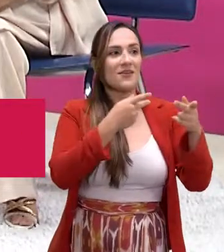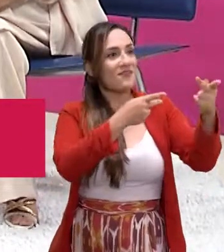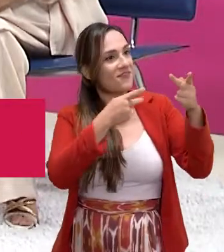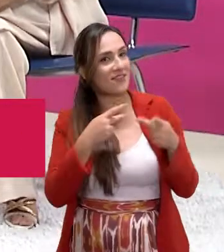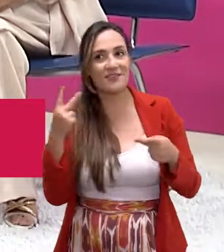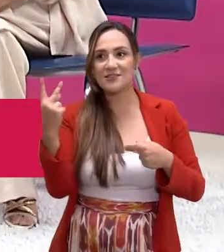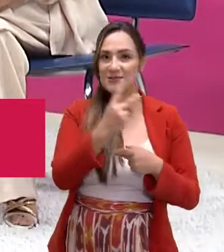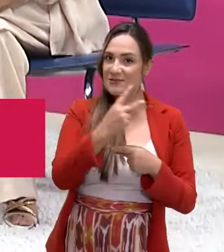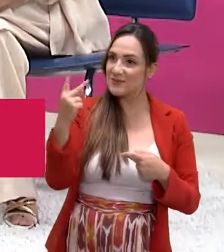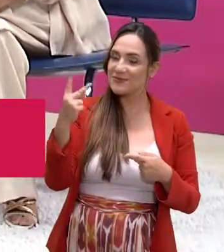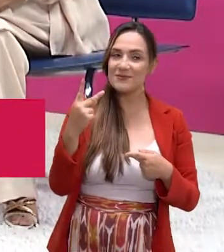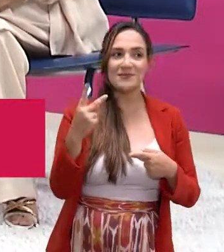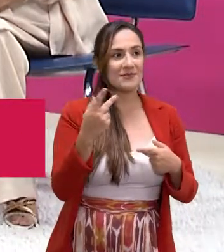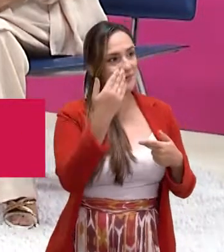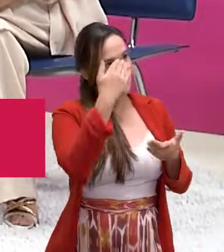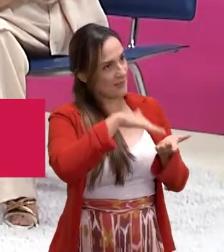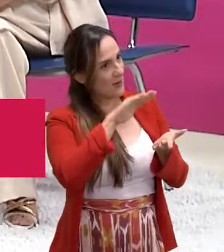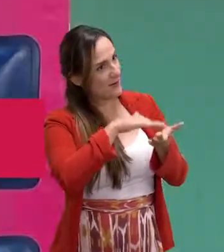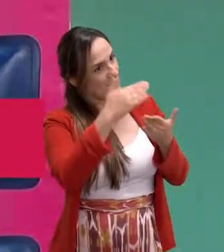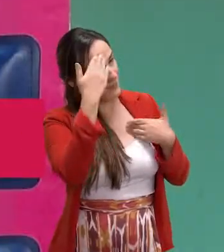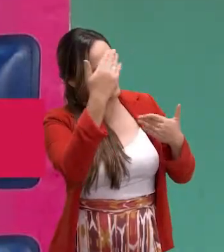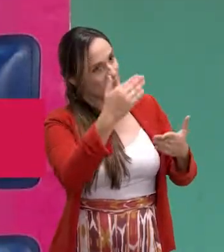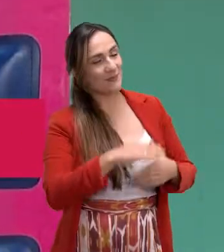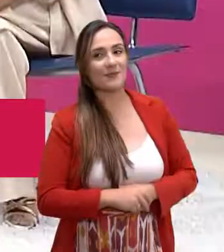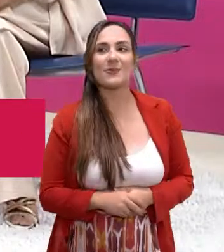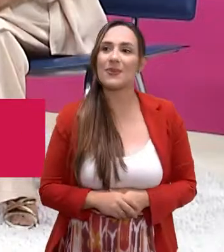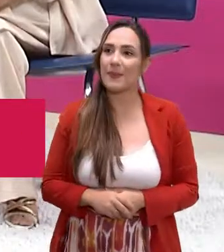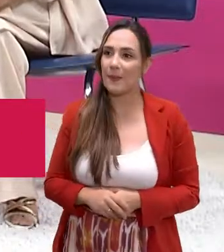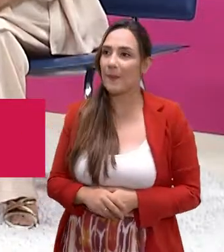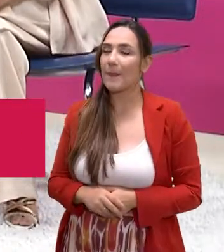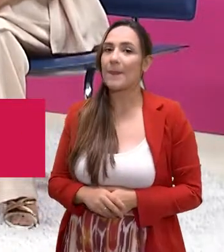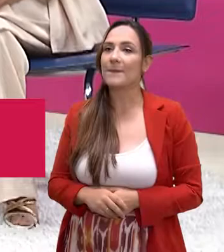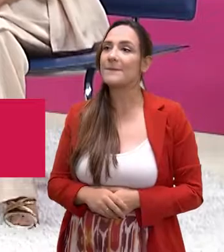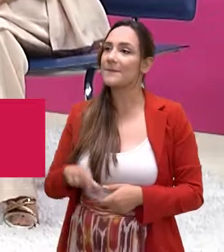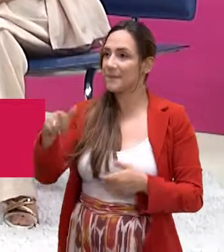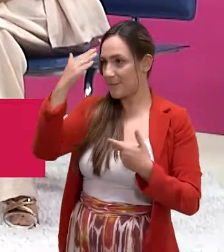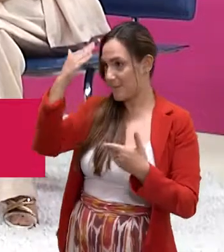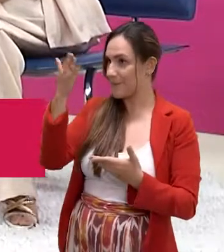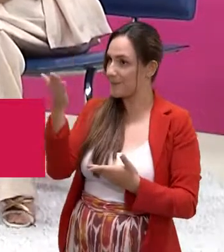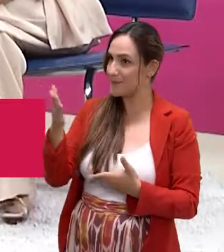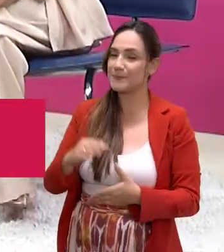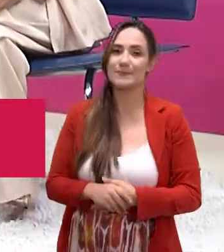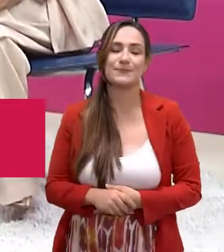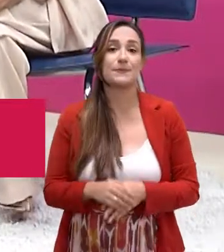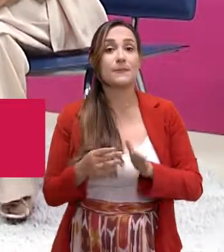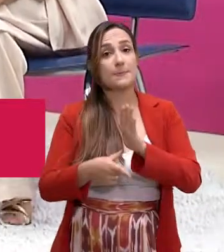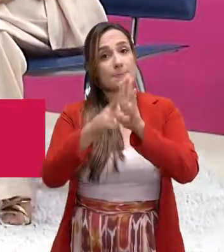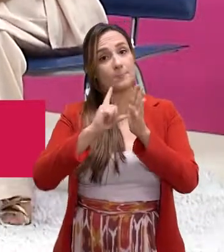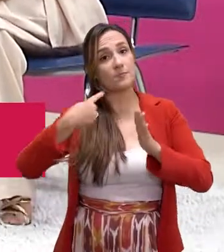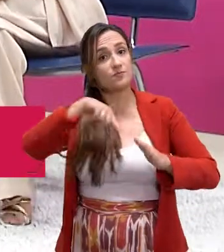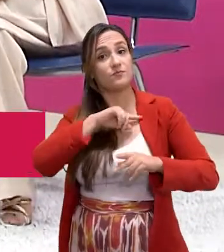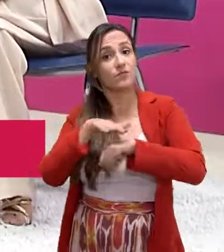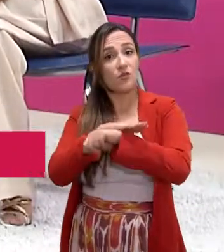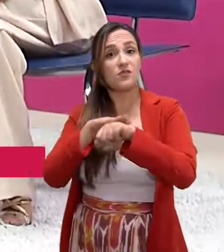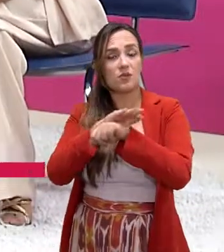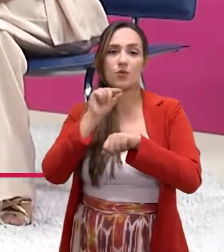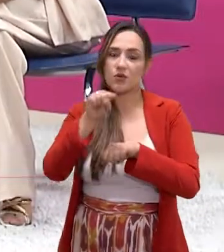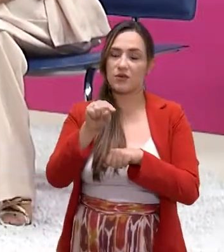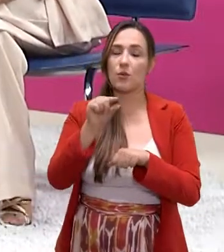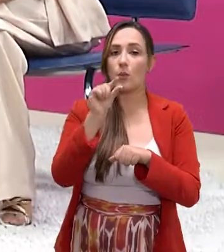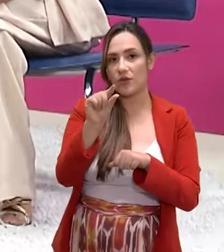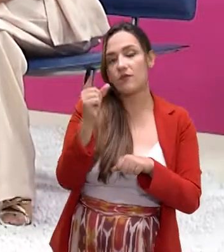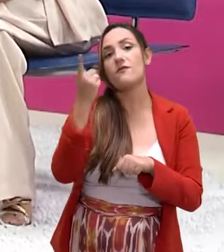convidadas. Secretária, obrigada. Obrigada, Aline. Bom, e antes do nosso bate-papo, vamos conferir uma